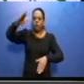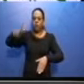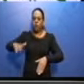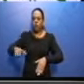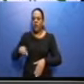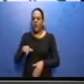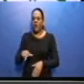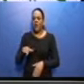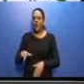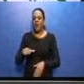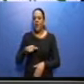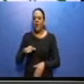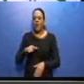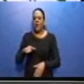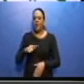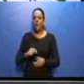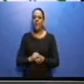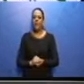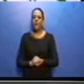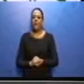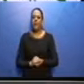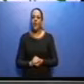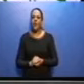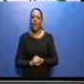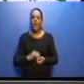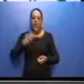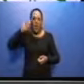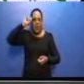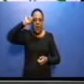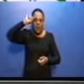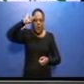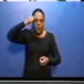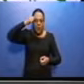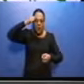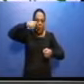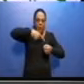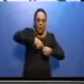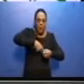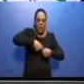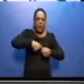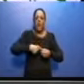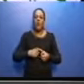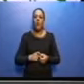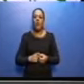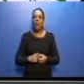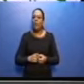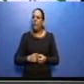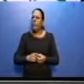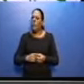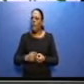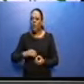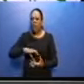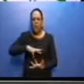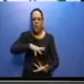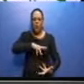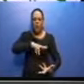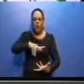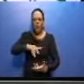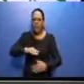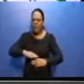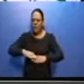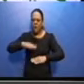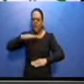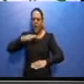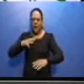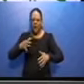as maiores reservas, né, de petróleo do mundo. Nessa região são raras as altitudes acima